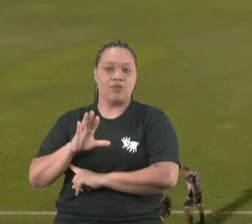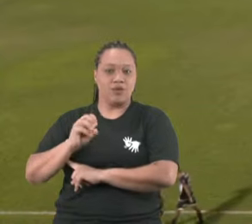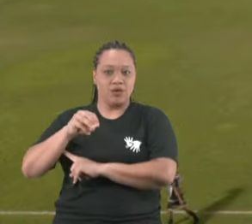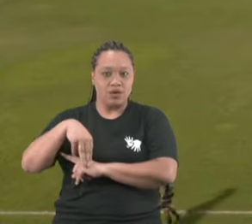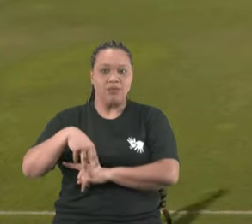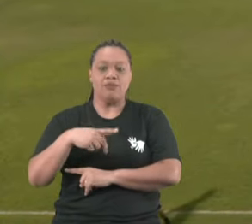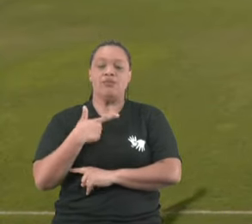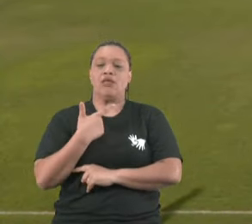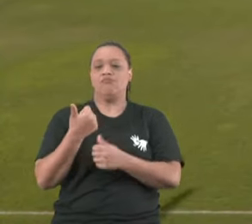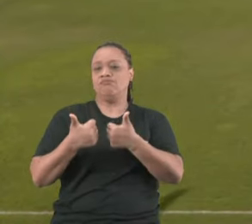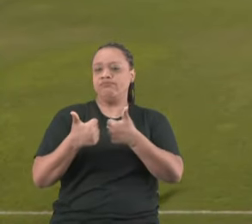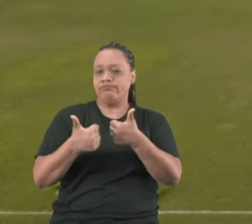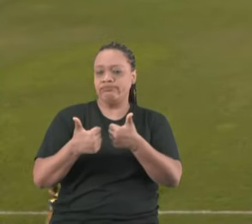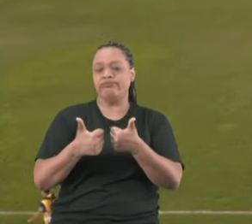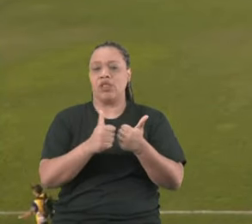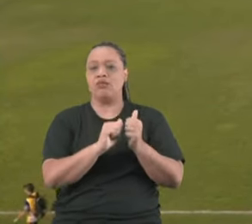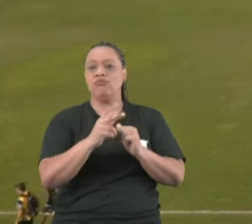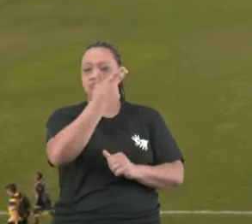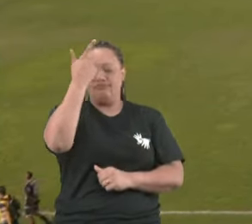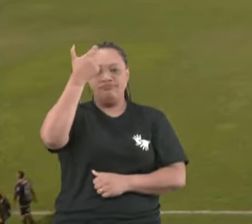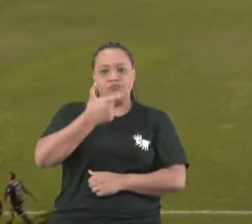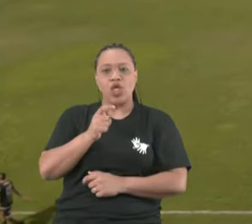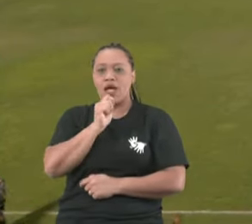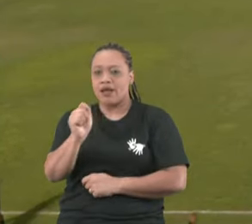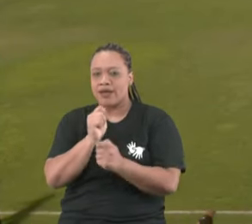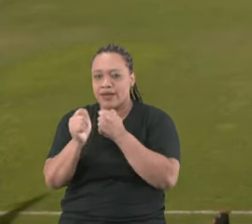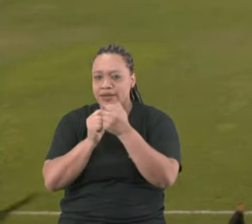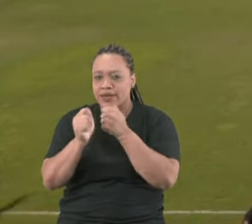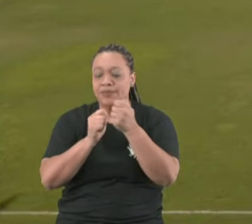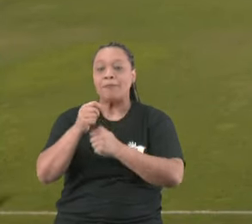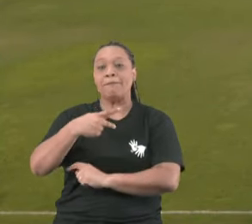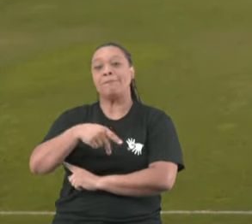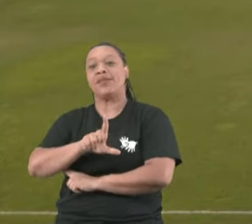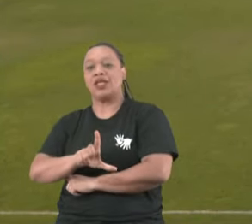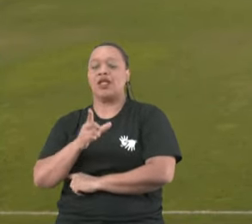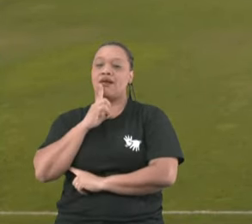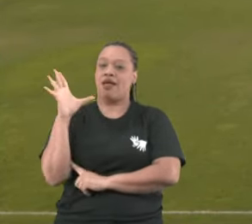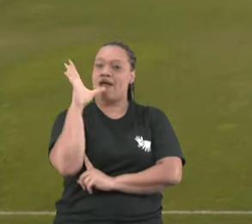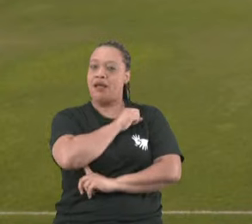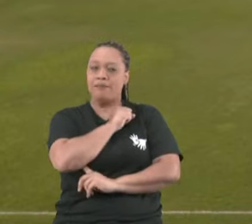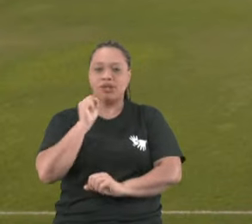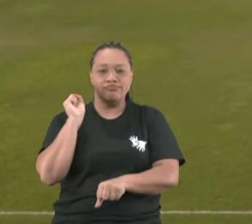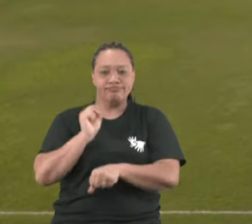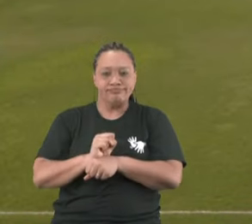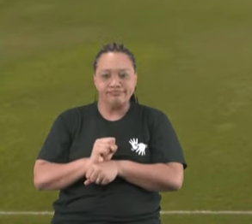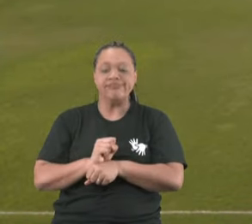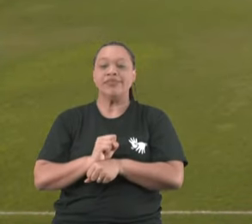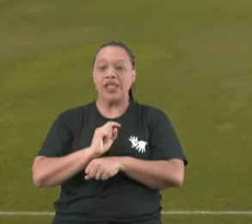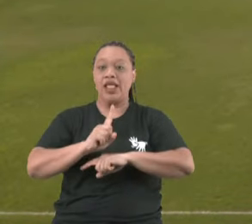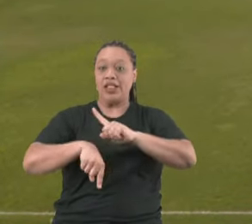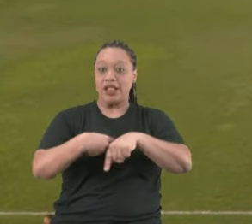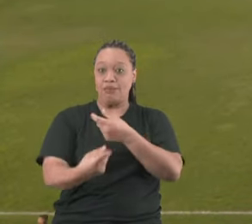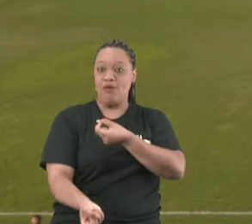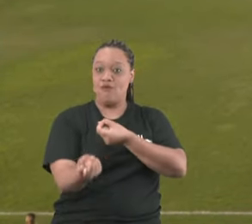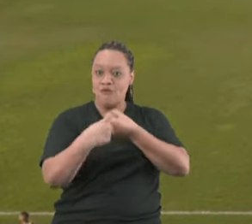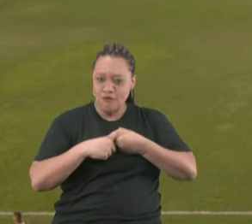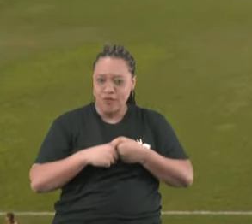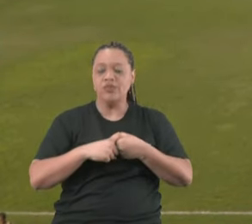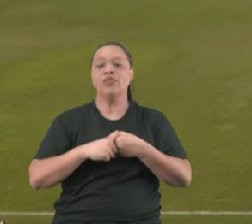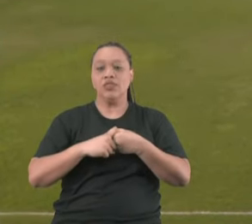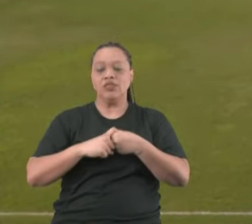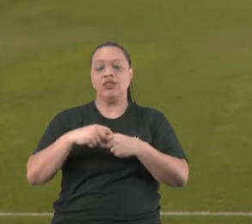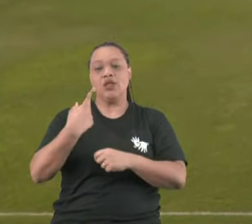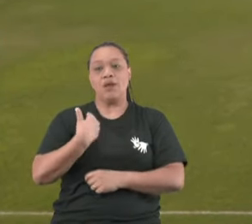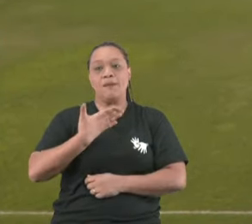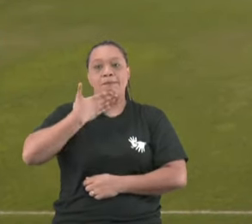grande PL com o registro no campo de jogo. A gente vai fazer o seguinte, vamos para uma rápida pausa. Daqui a pouco retornaremos com